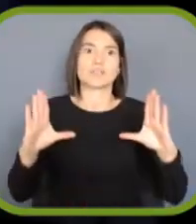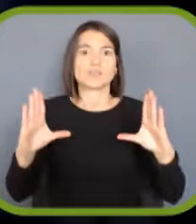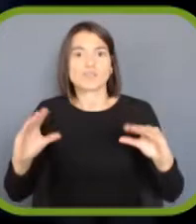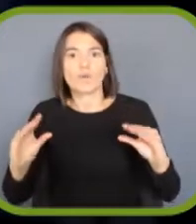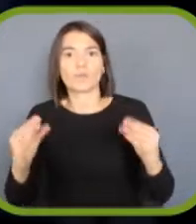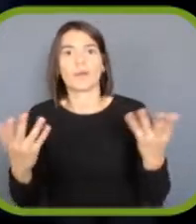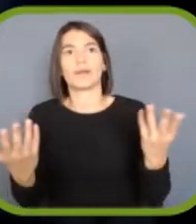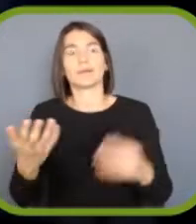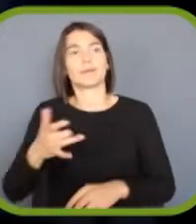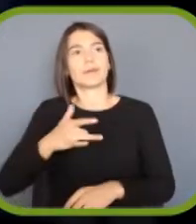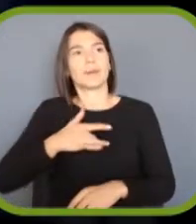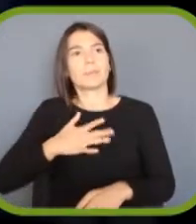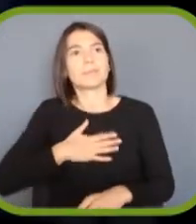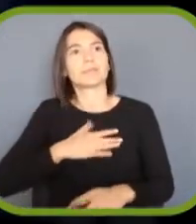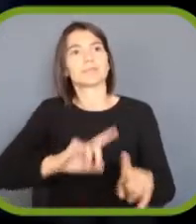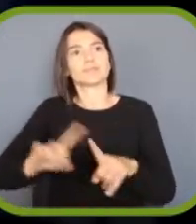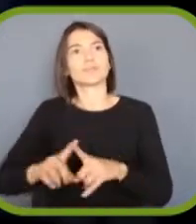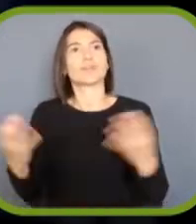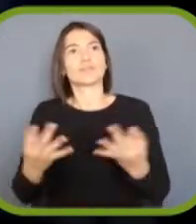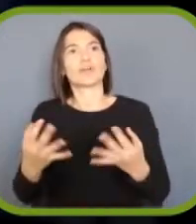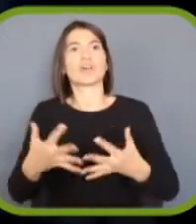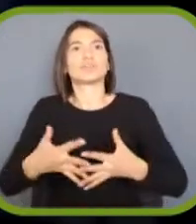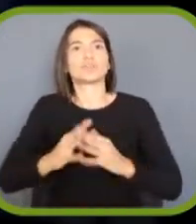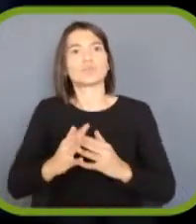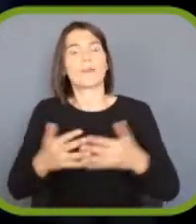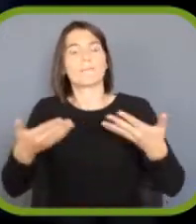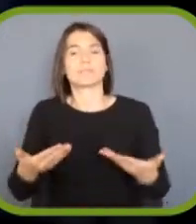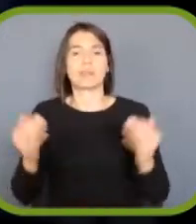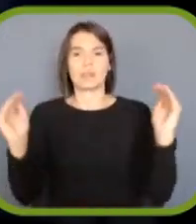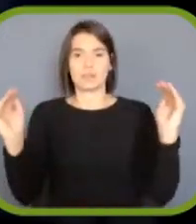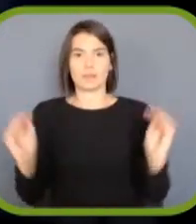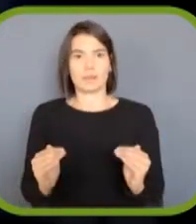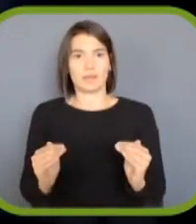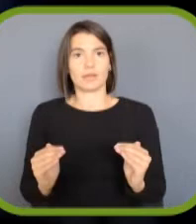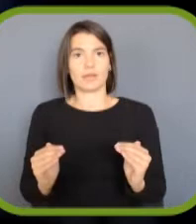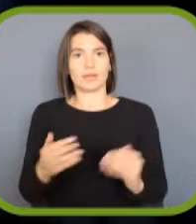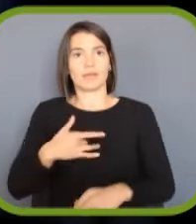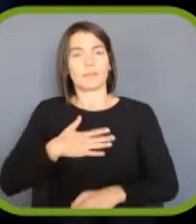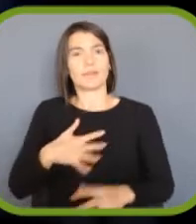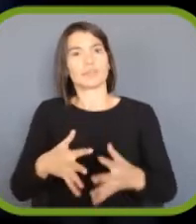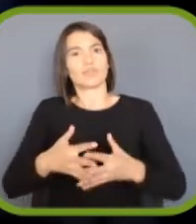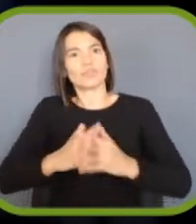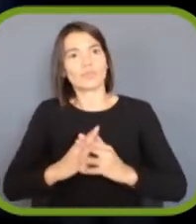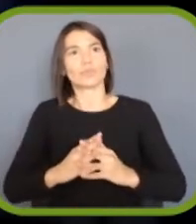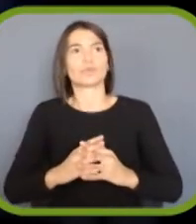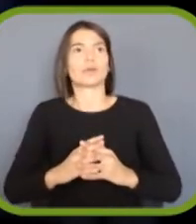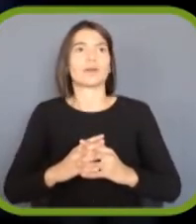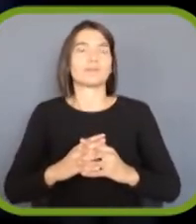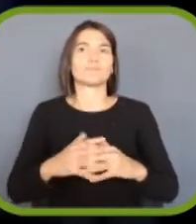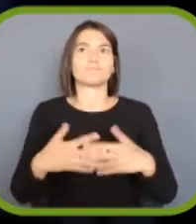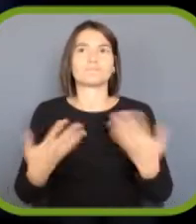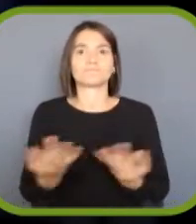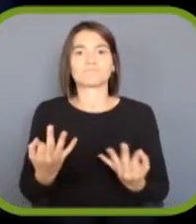logo as empresas de software, enfim, empresas que têm efetivamente uma estrutura menos pesada, empresas que têm uma estrutura